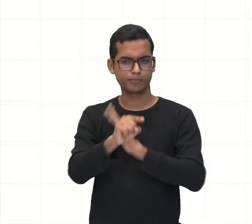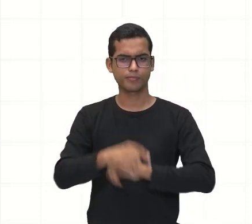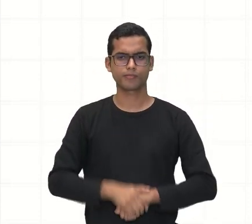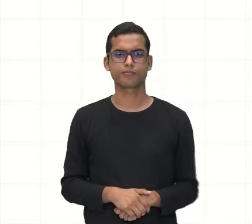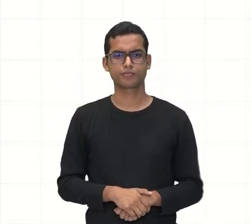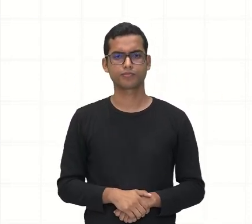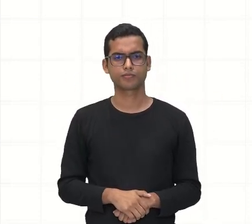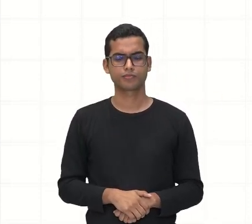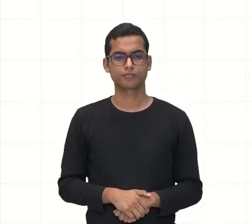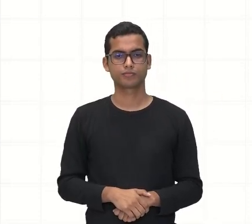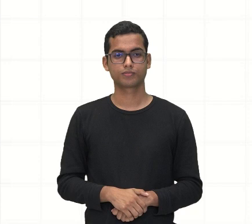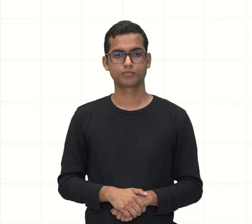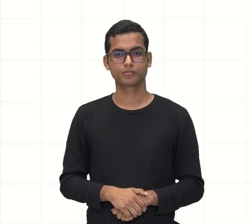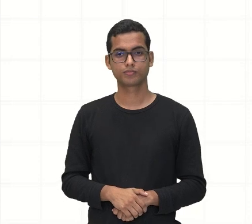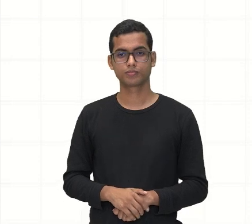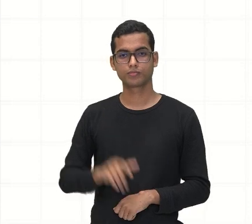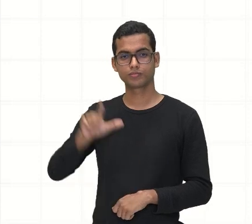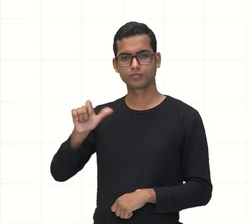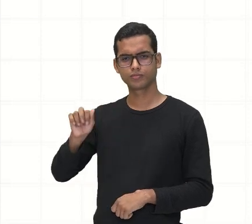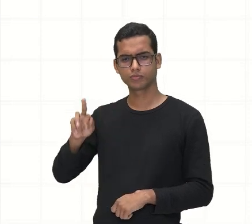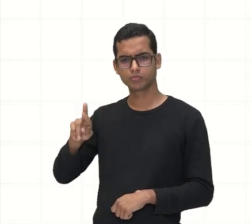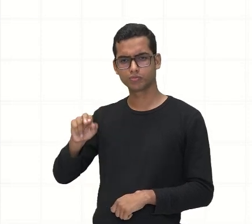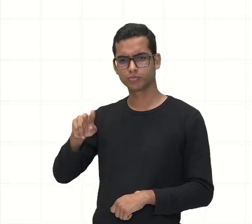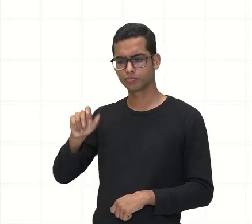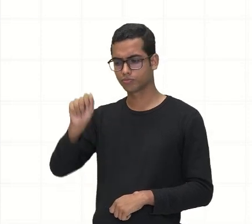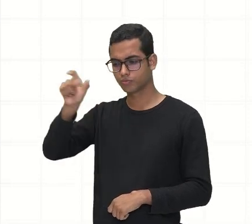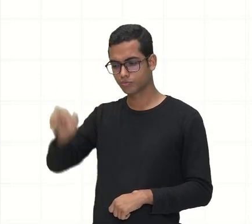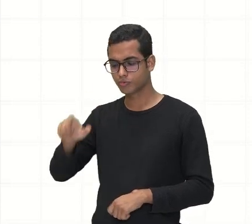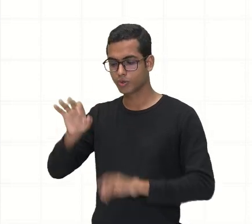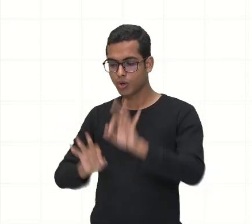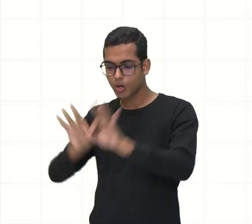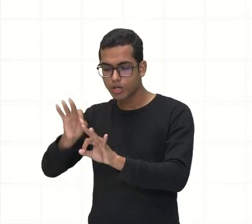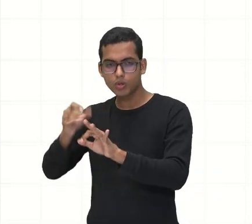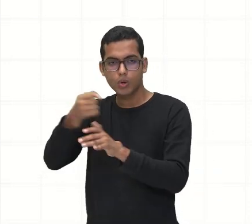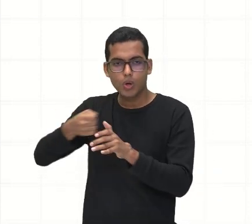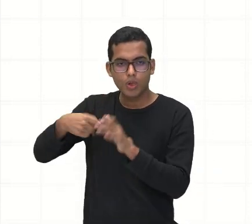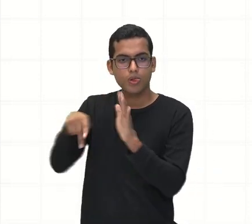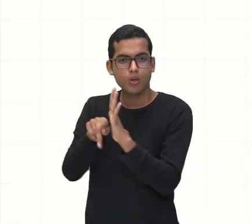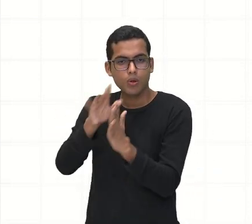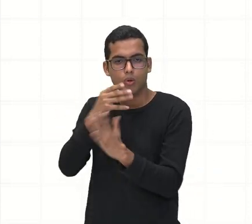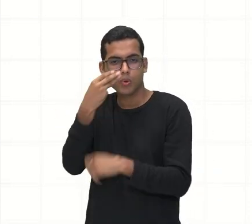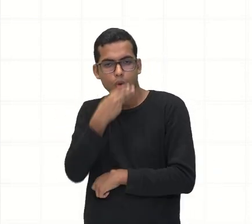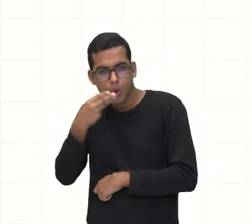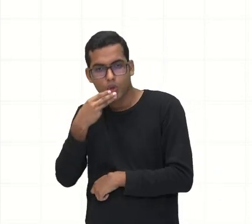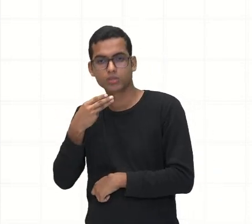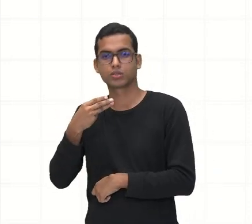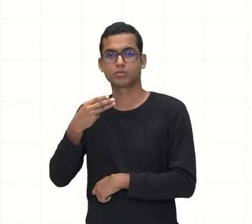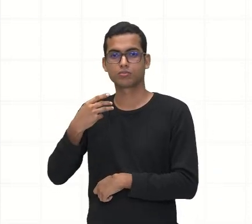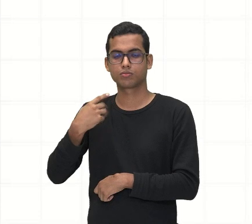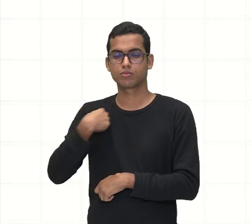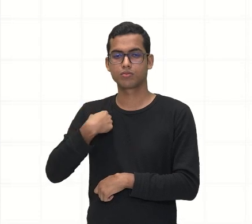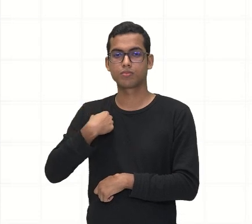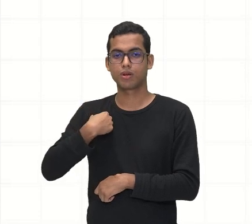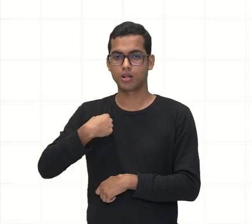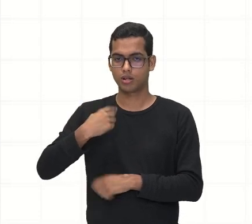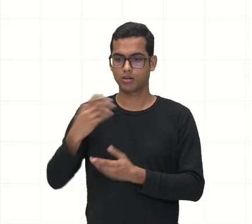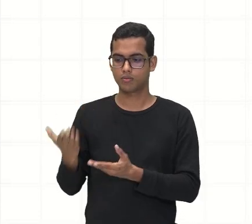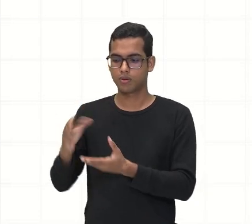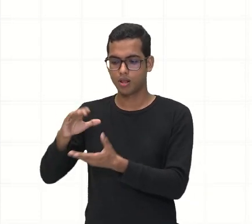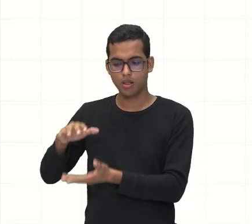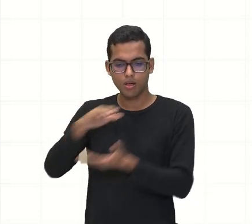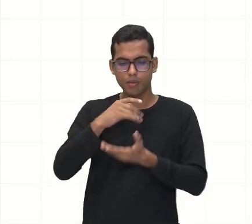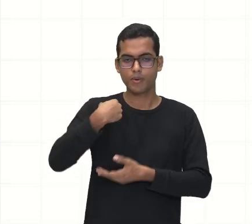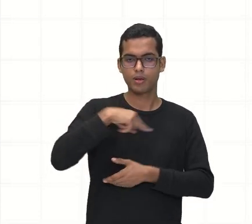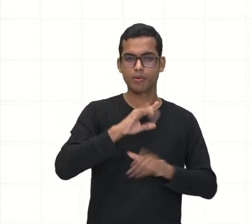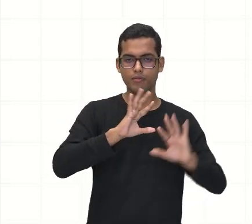Laura preparou doces para a festa da escola. Ela fez 4 caixas de brigadeiro, 4